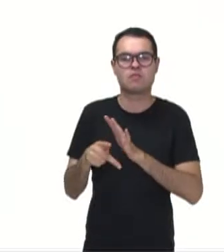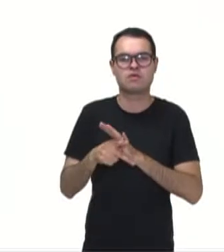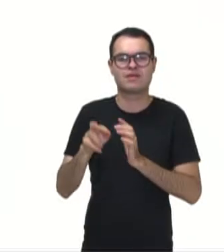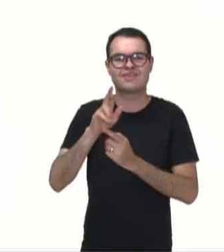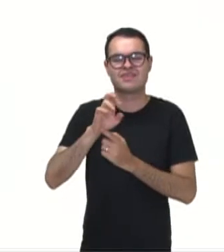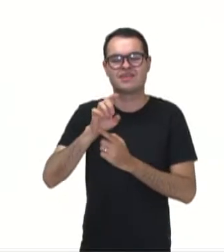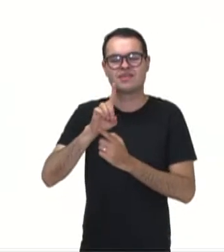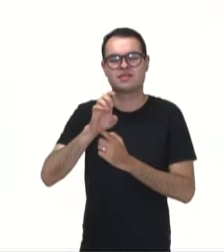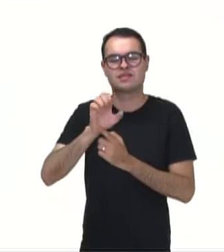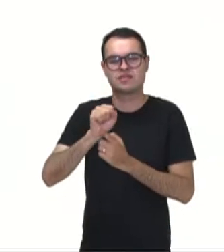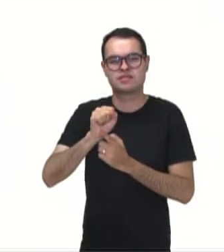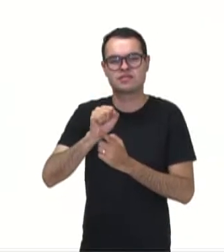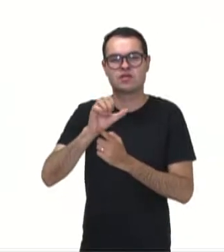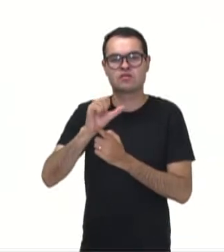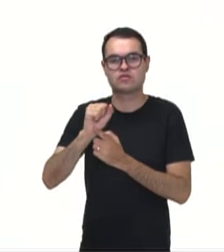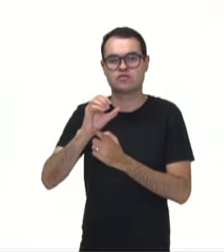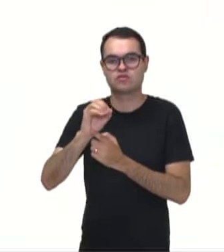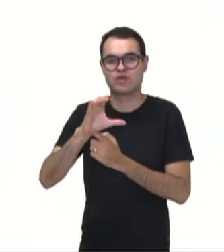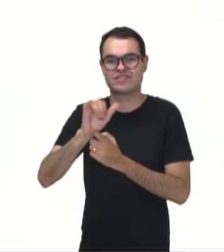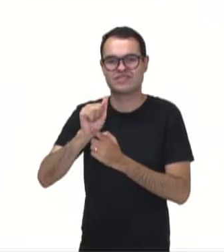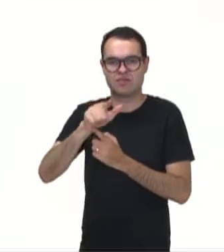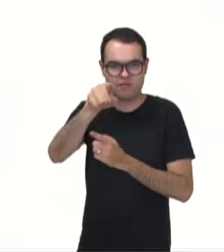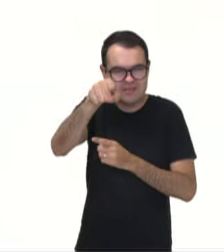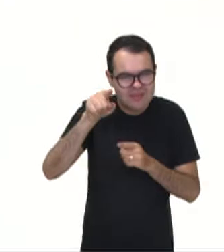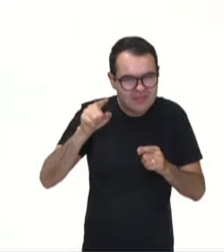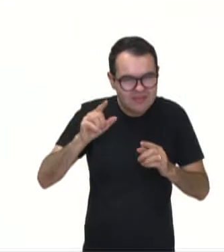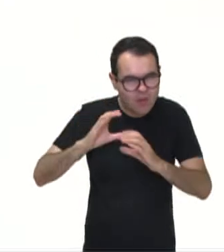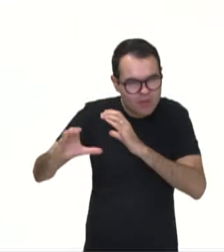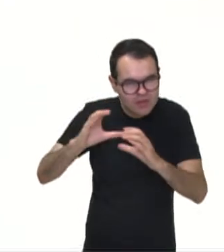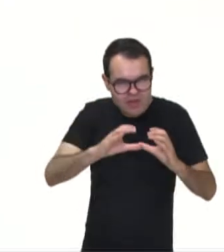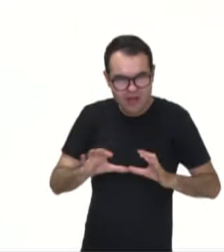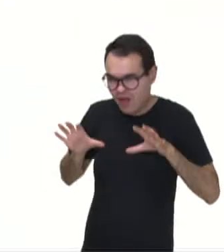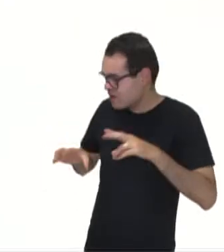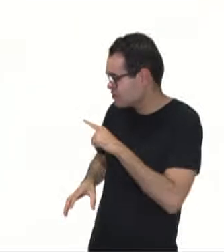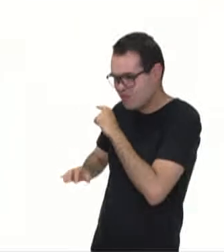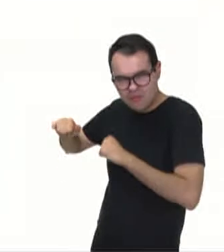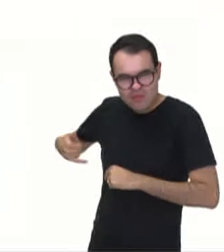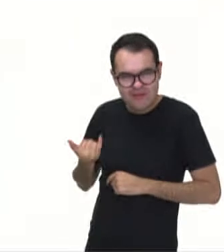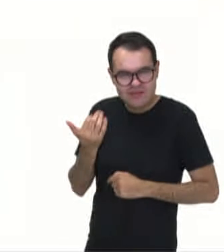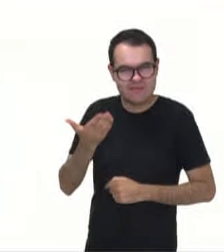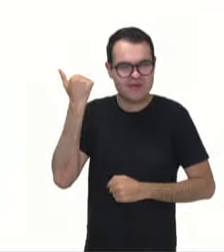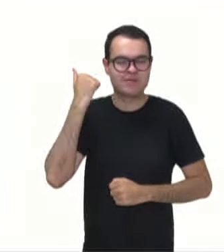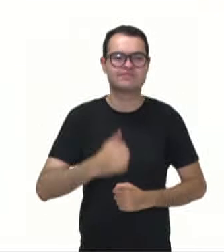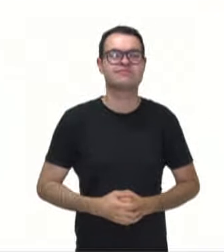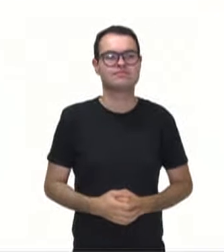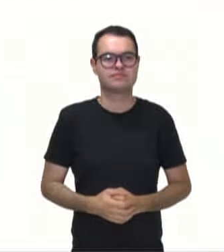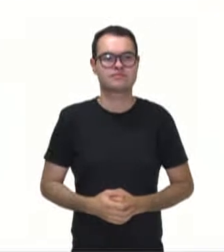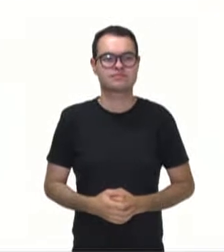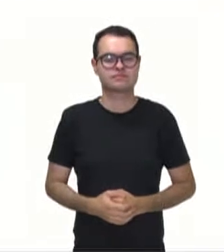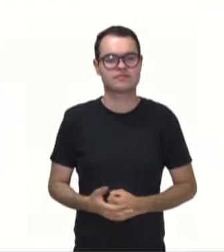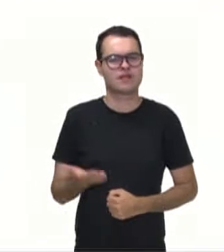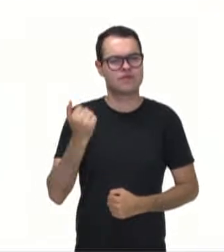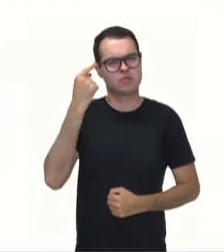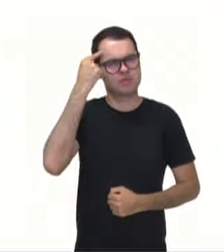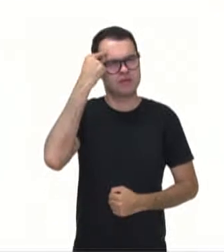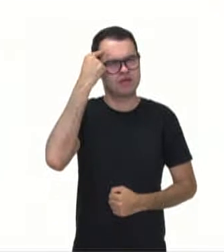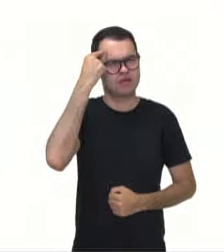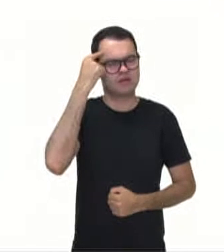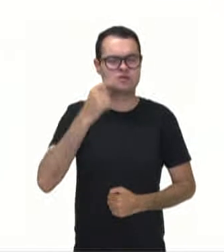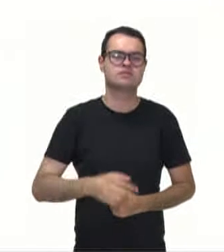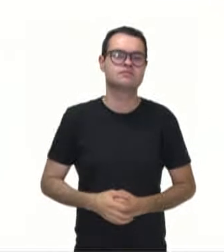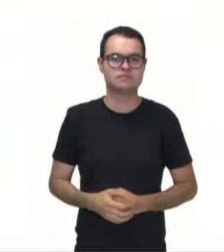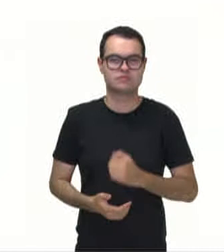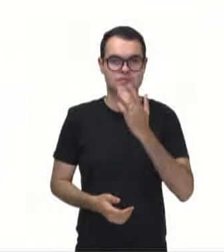redes sociais, e aí, vocês se comunicam pelas redes sociais? Vamos a ver? Vamos a pensar.